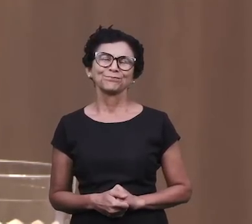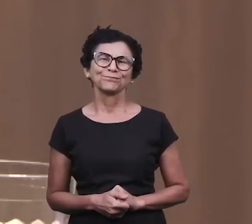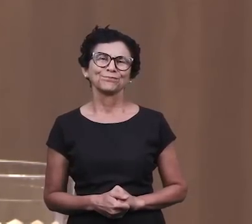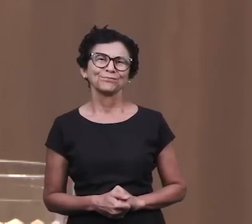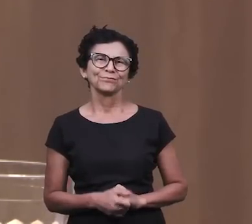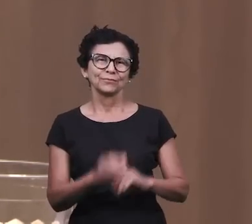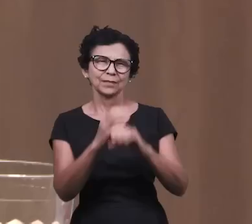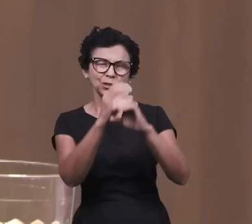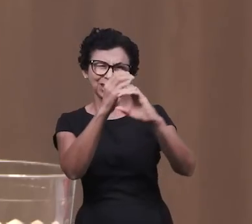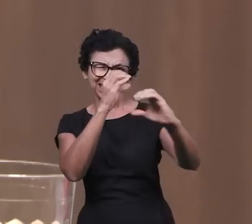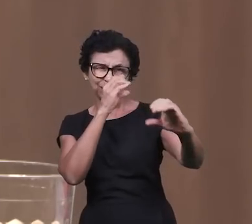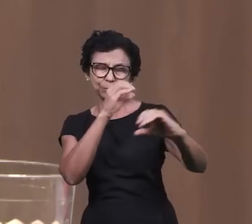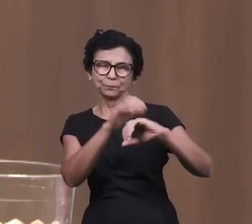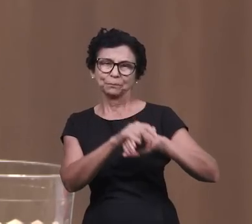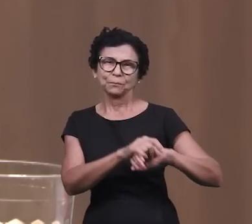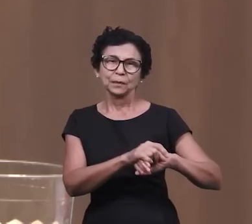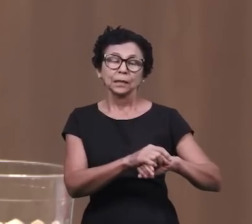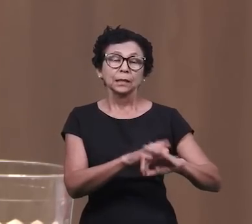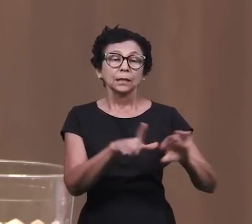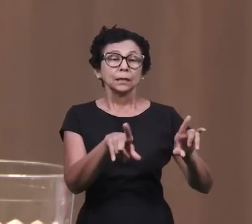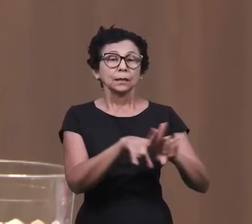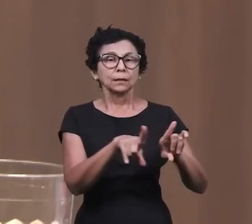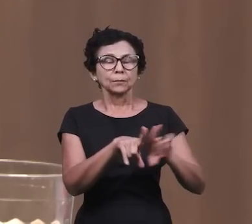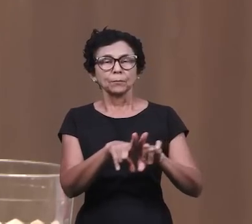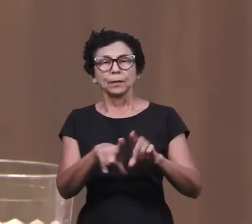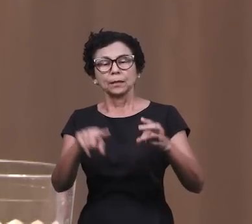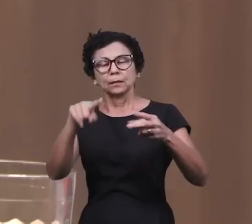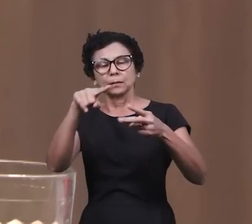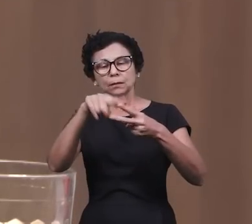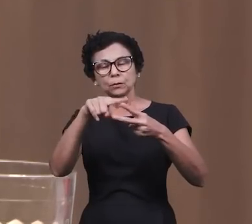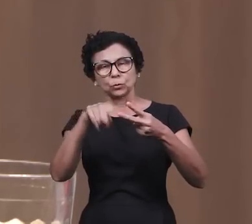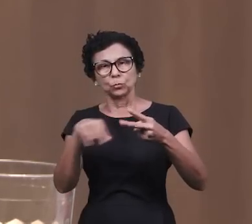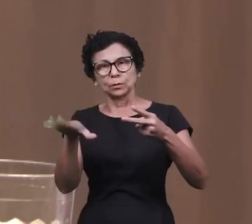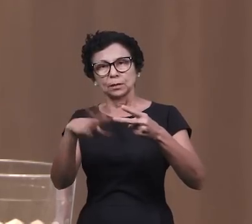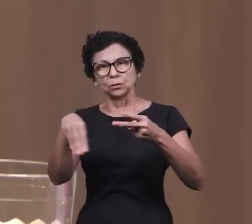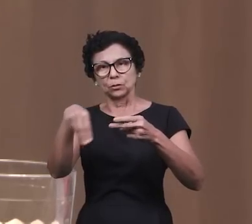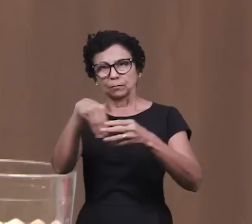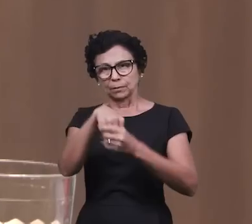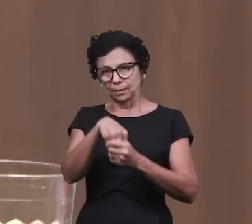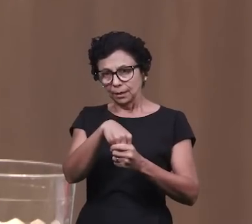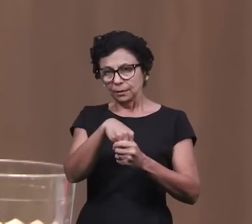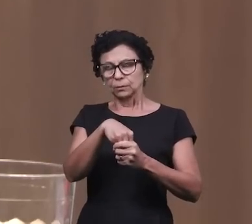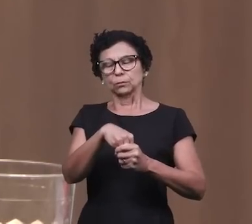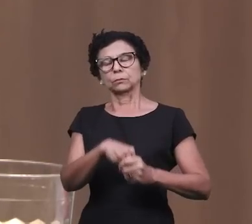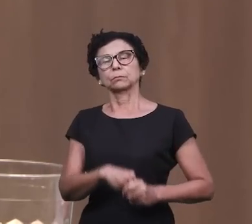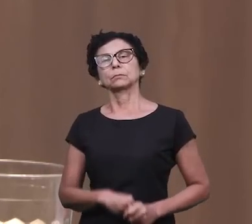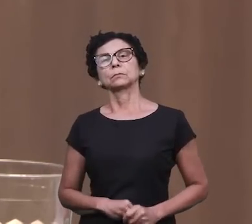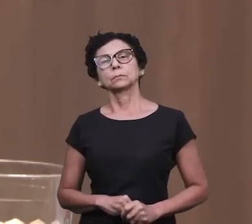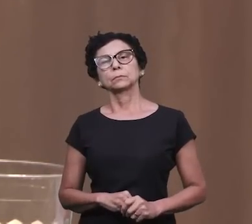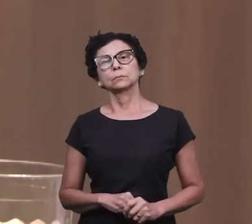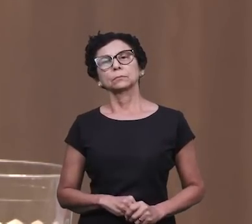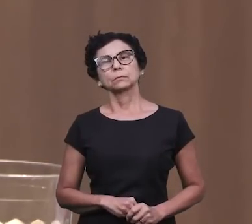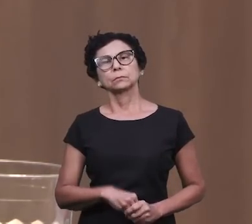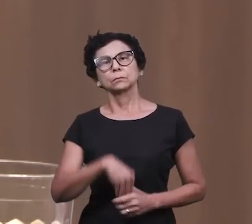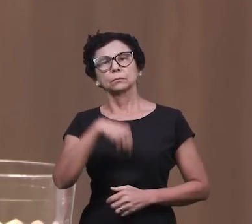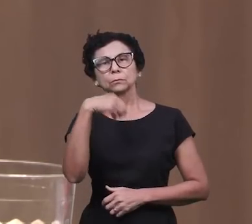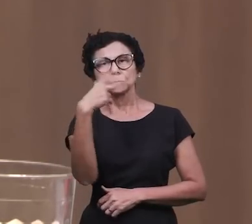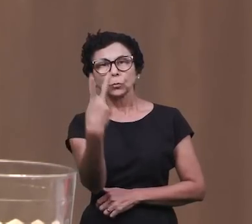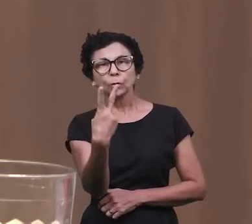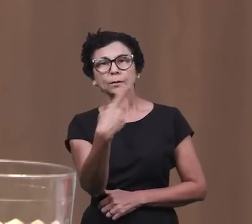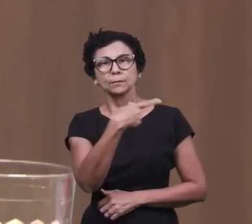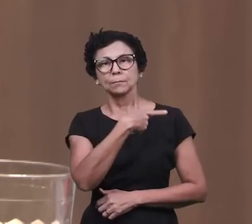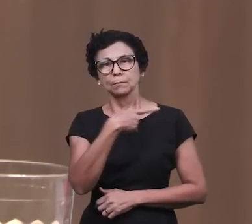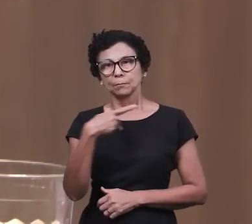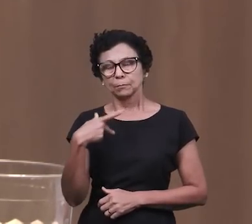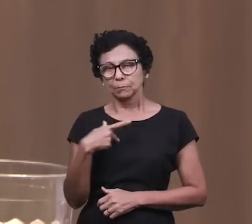por exemplo, no Quênia e no Burundi, 2 pastores, né? Que vieram ao Brasil várias vezes. Nós os formamos e os